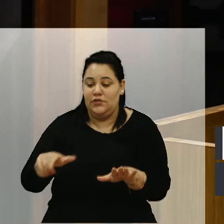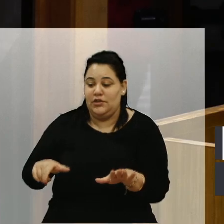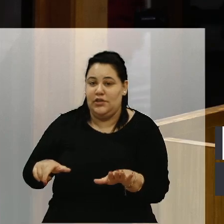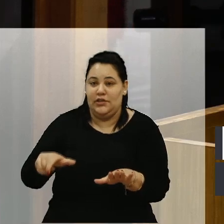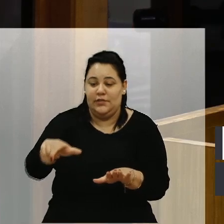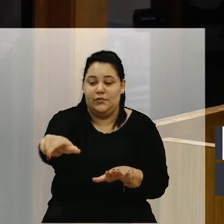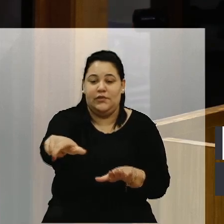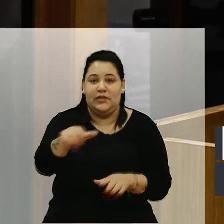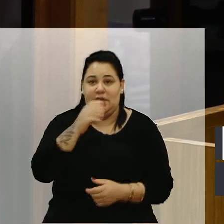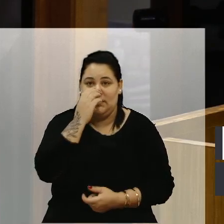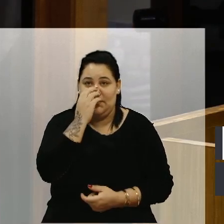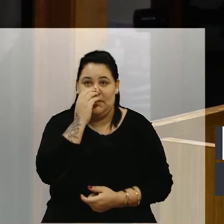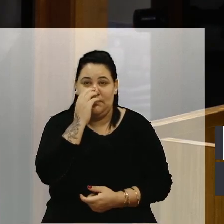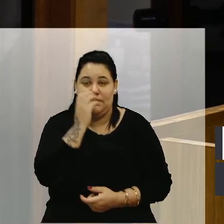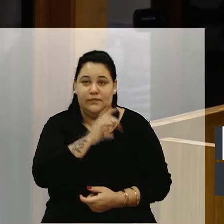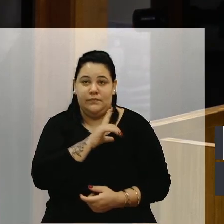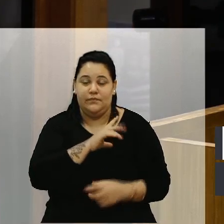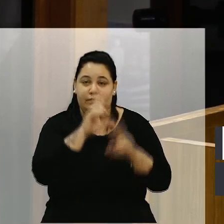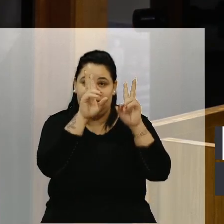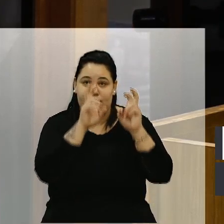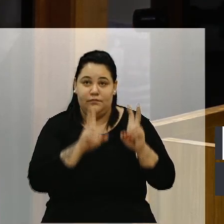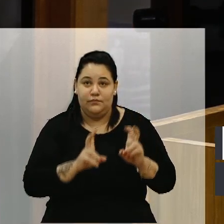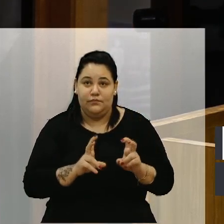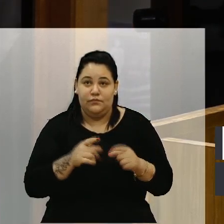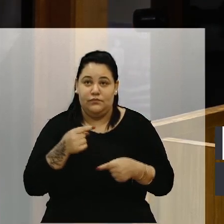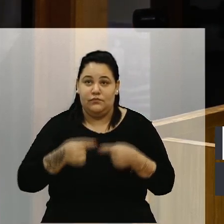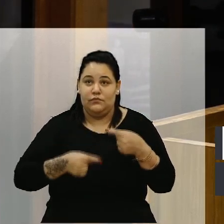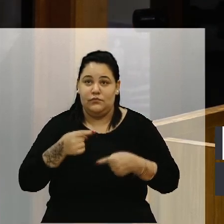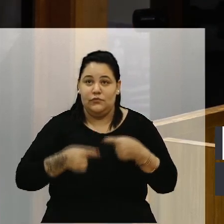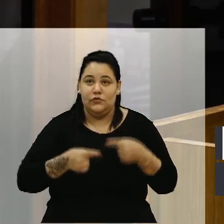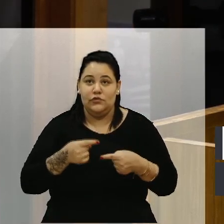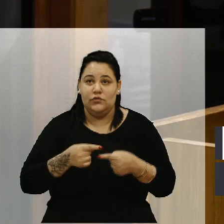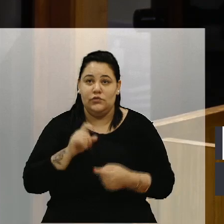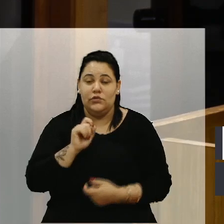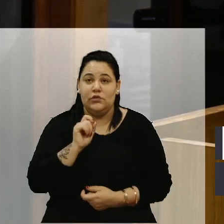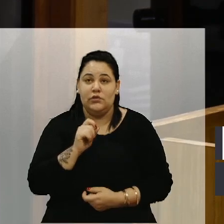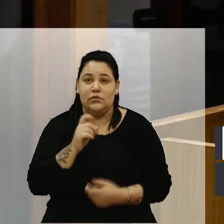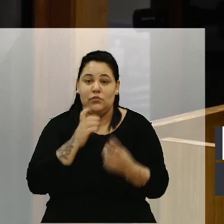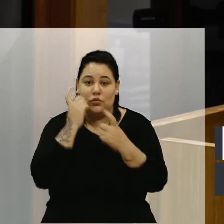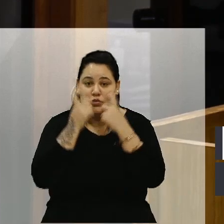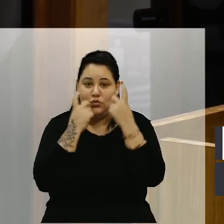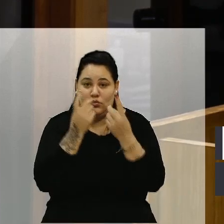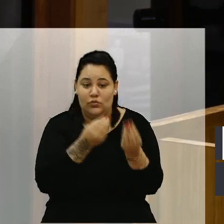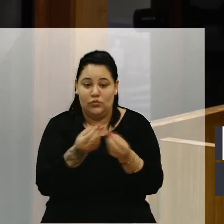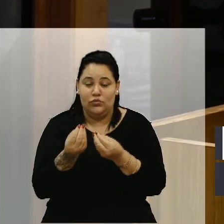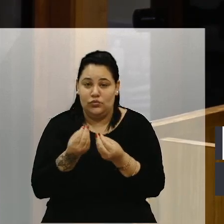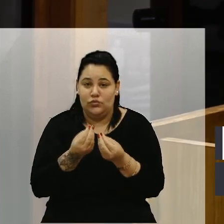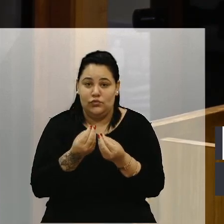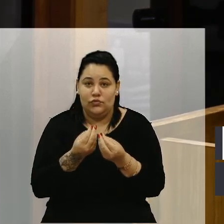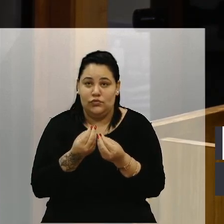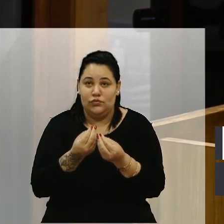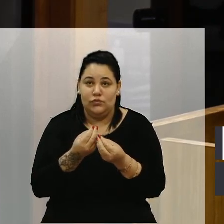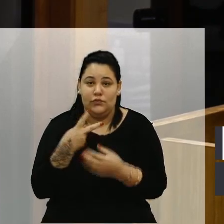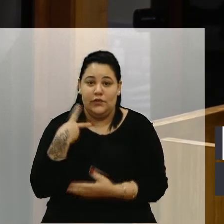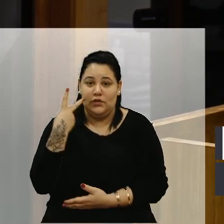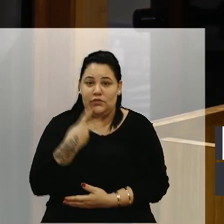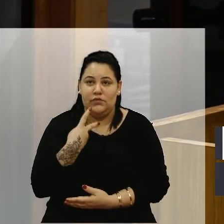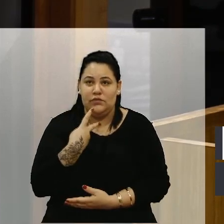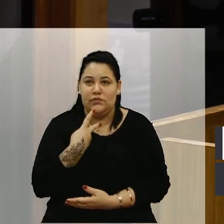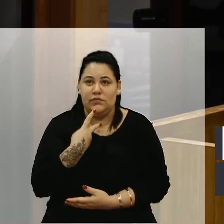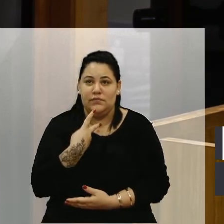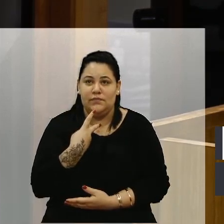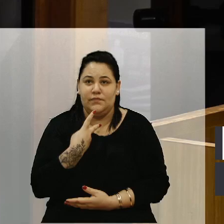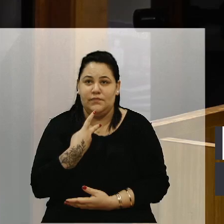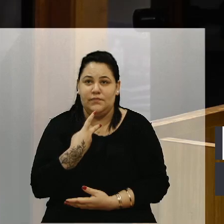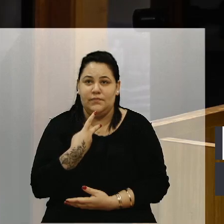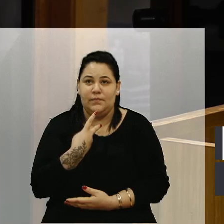tema aqui, né, e foi debatido. É algo que preocupa muito todos os vereadores. E engraçado, vereador, eu recebi